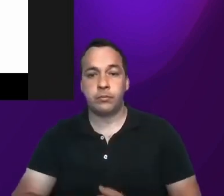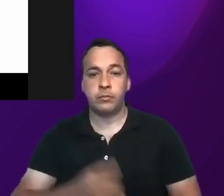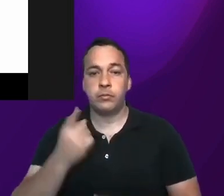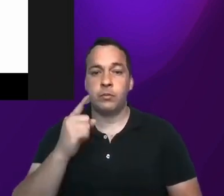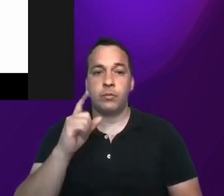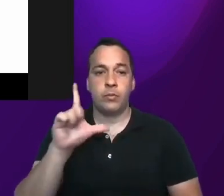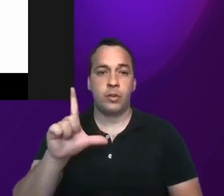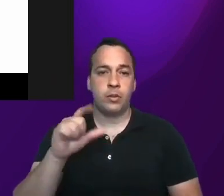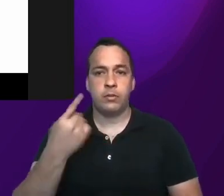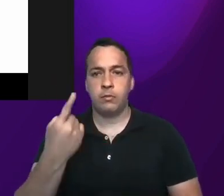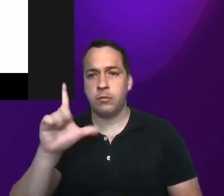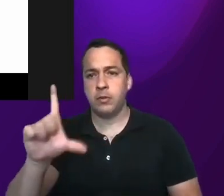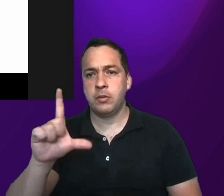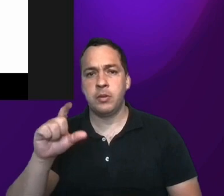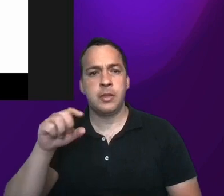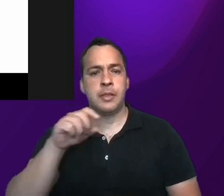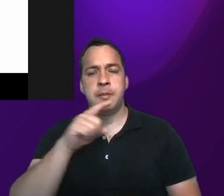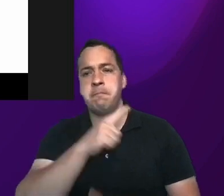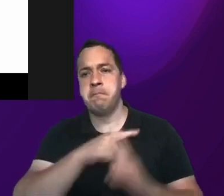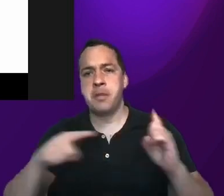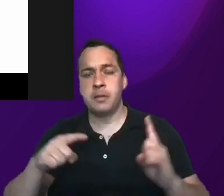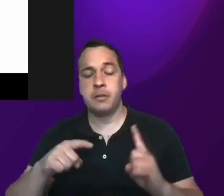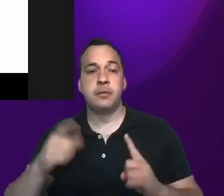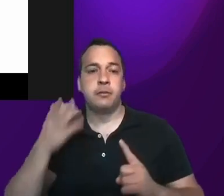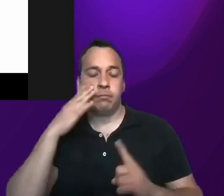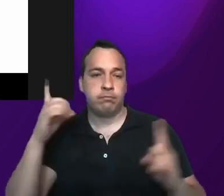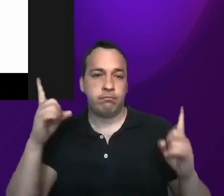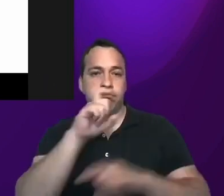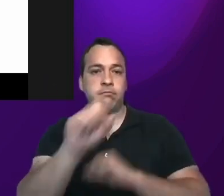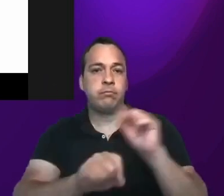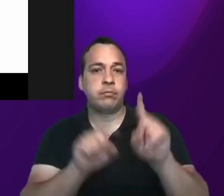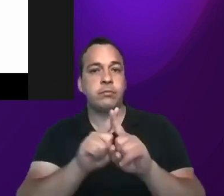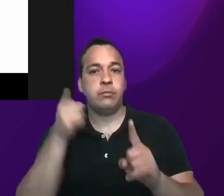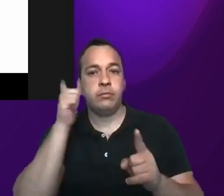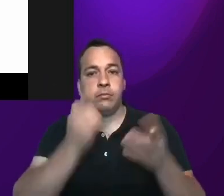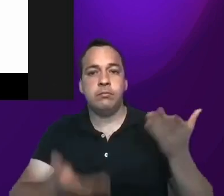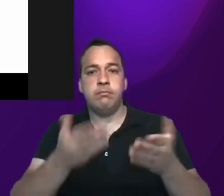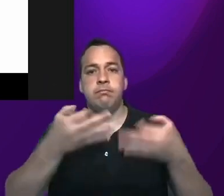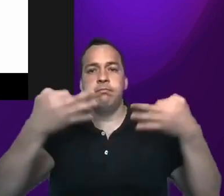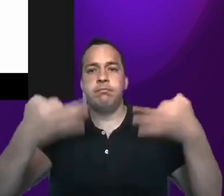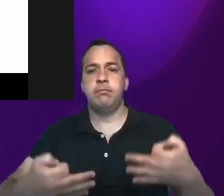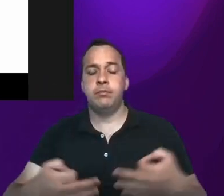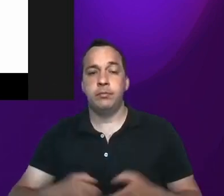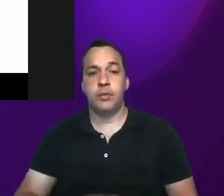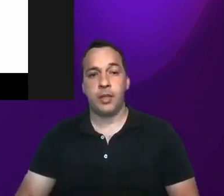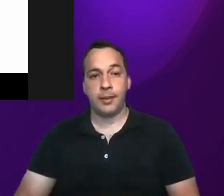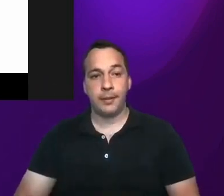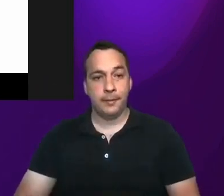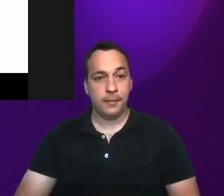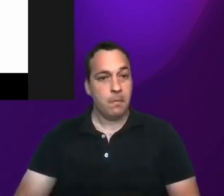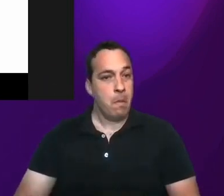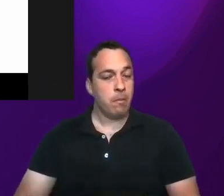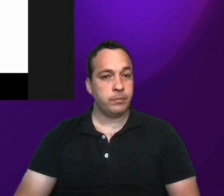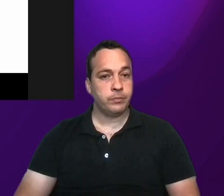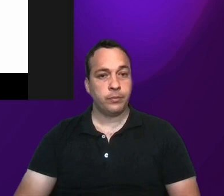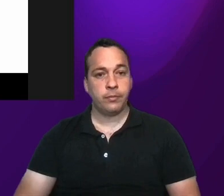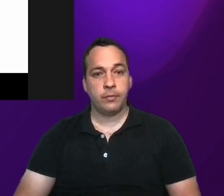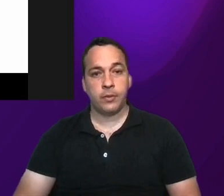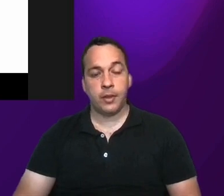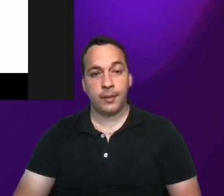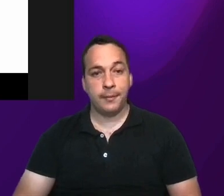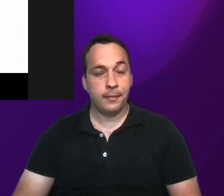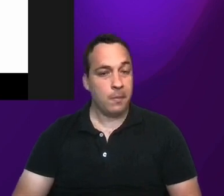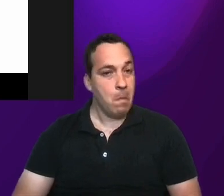gente sabe que isso é muito difícil conseguir um balanço adequado para o paciente. Então, uma das estratégias seria